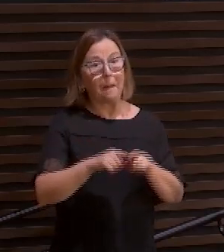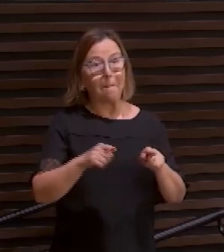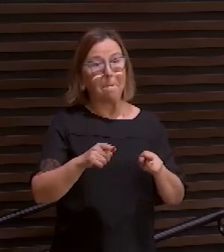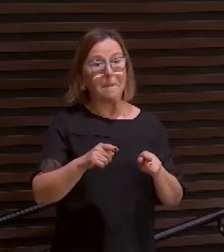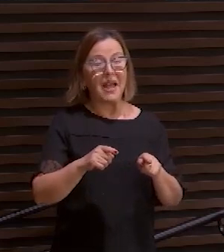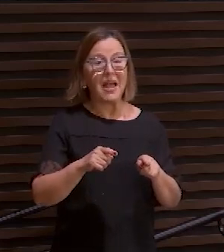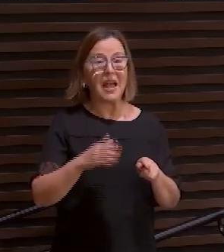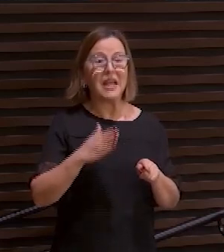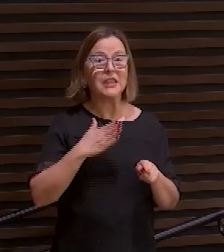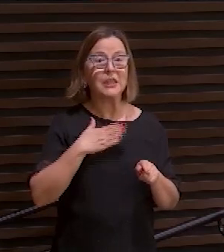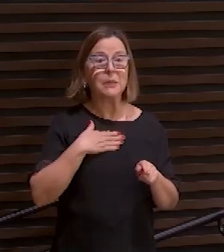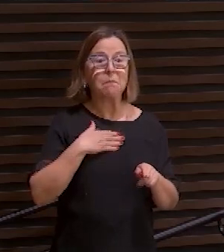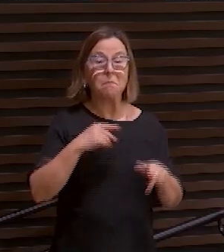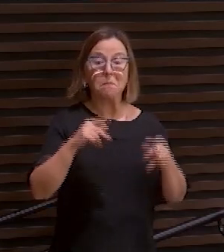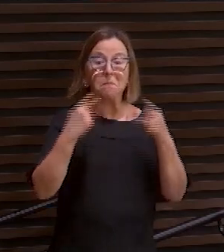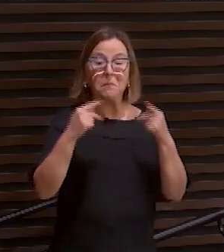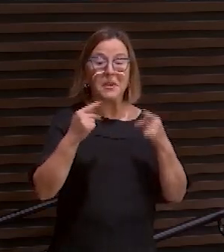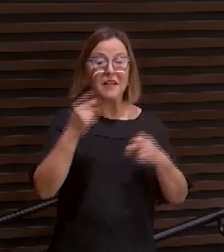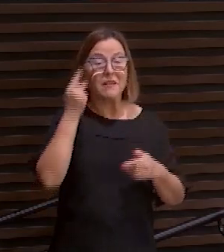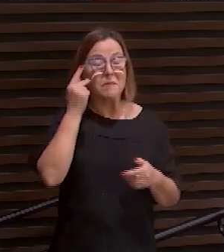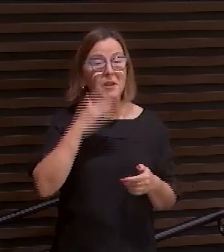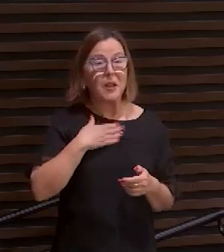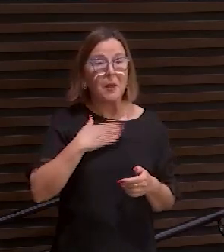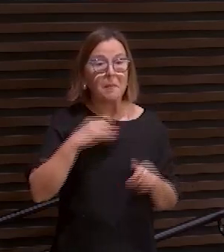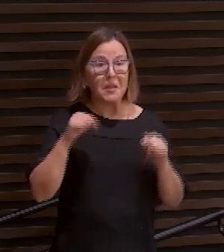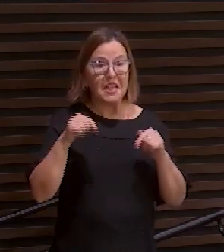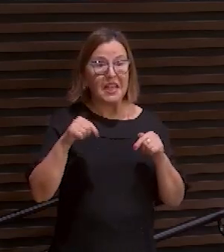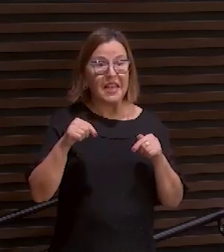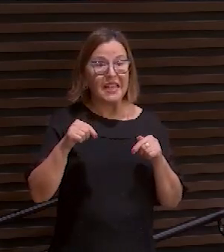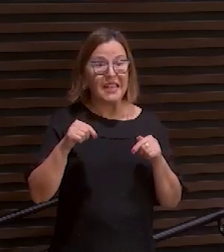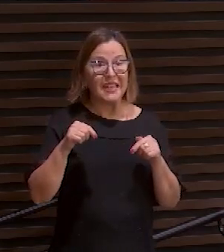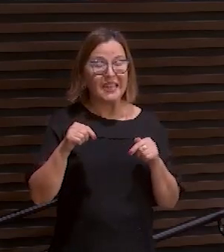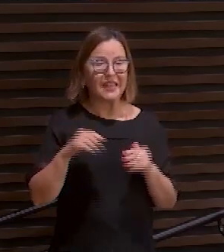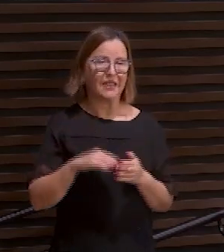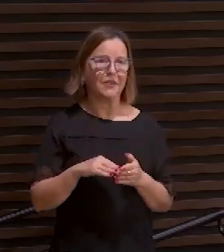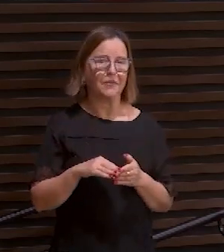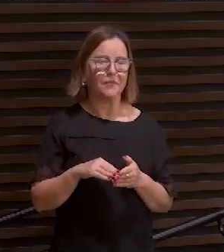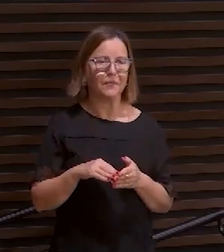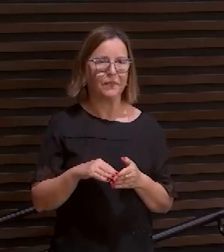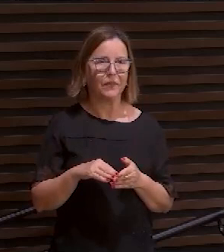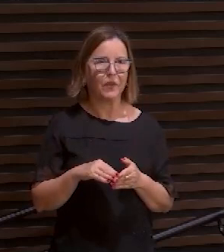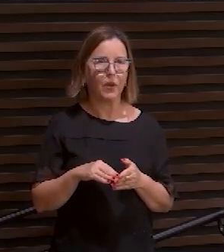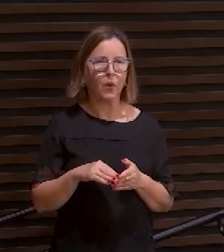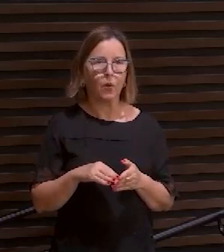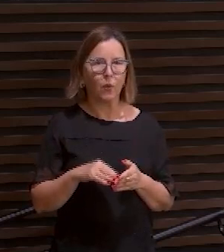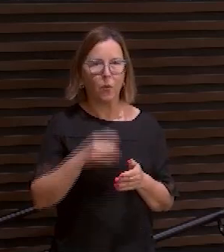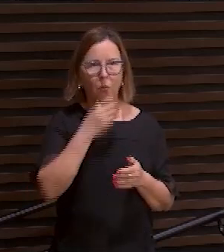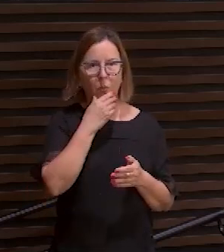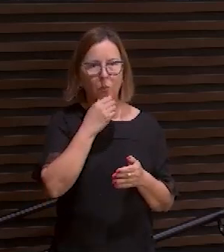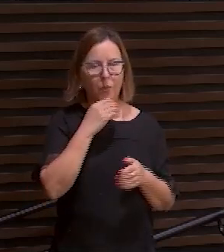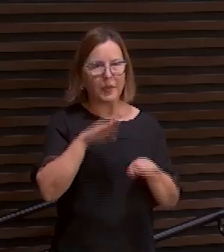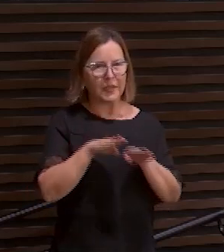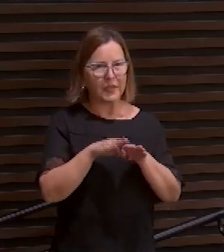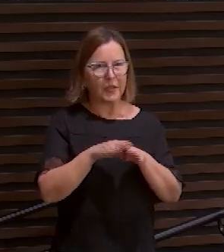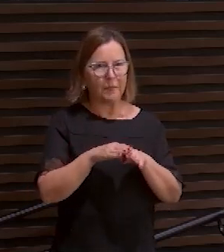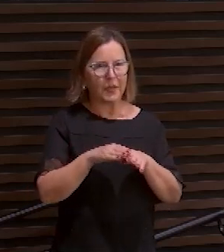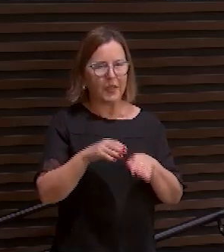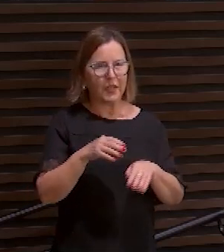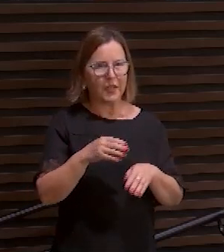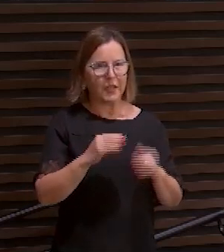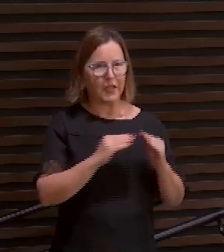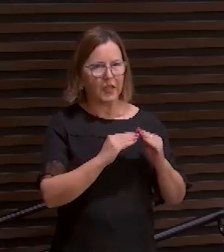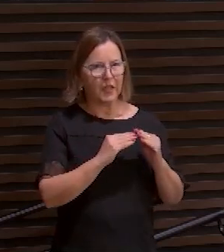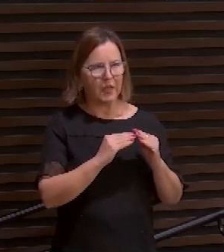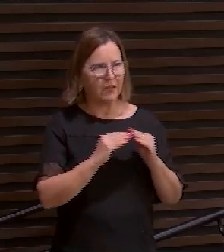Protestato Celestino, no Rio de Janeiro, varredor de colégio, analfabeto, mas que